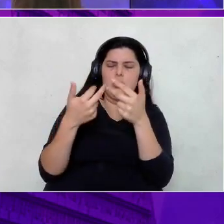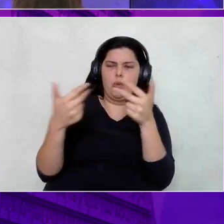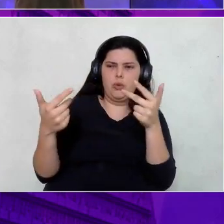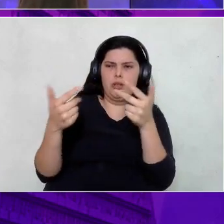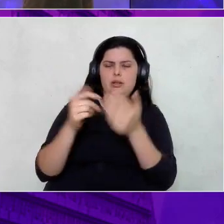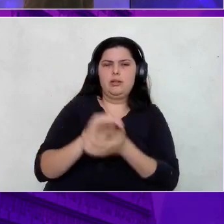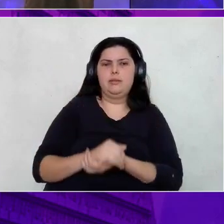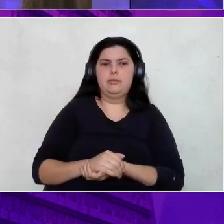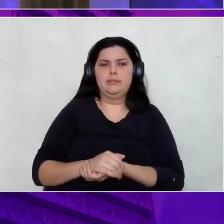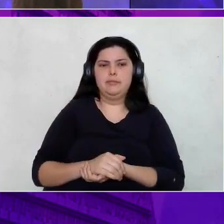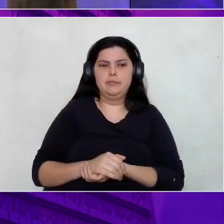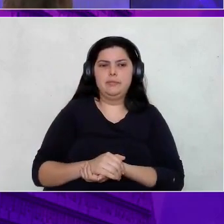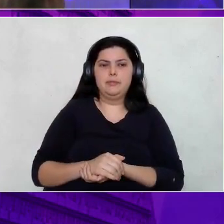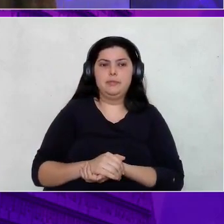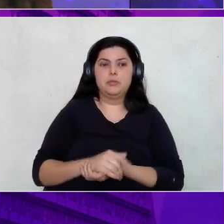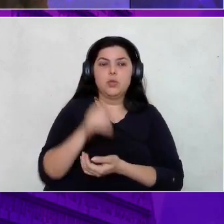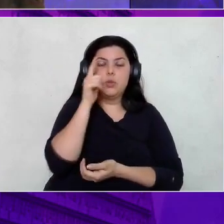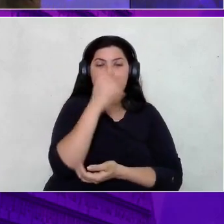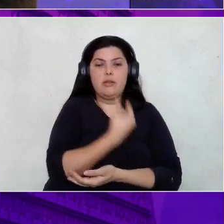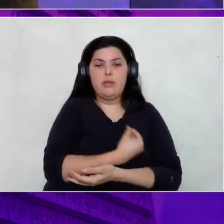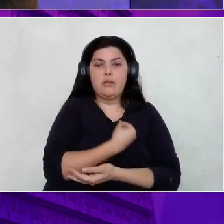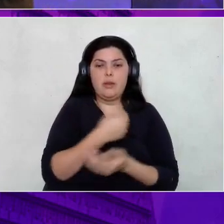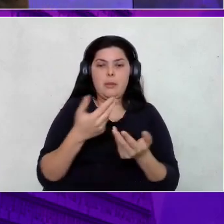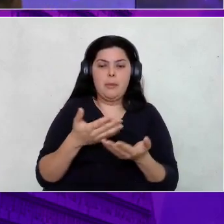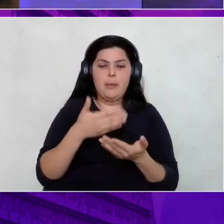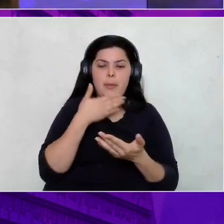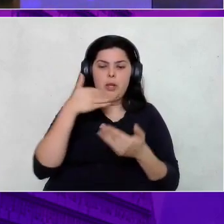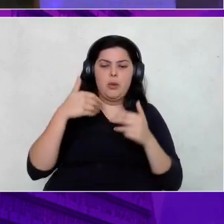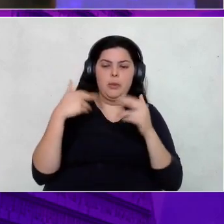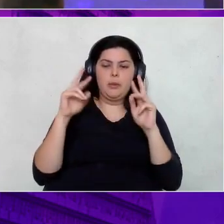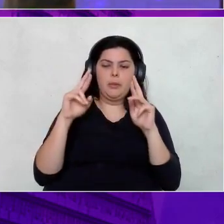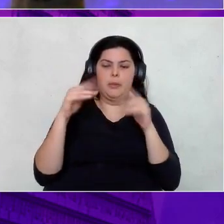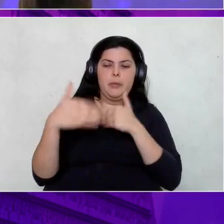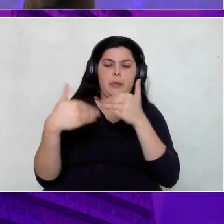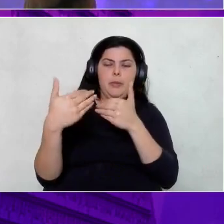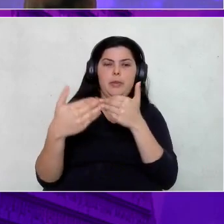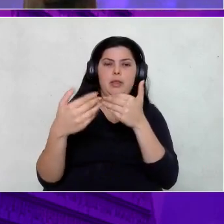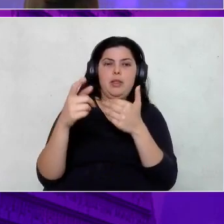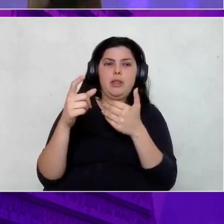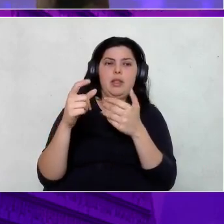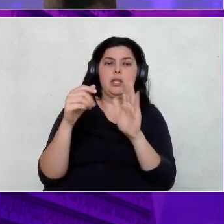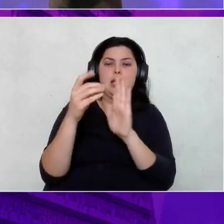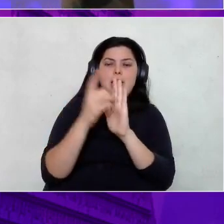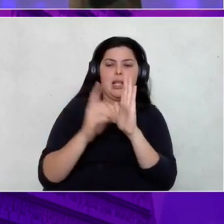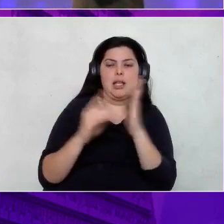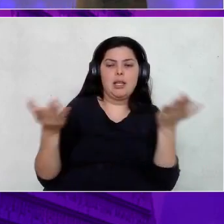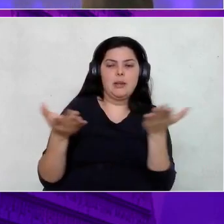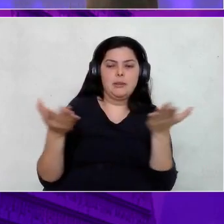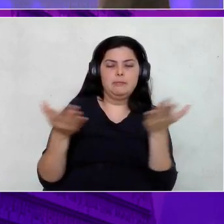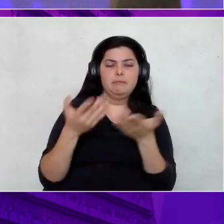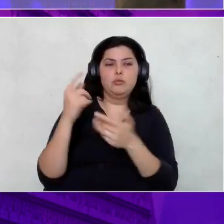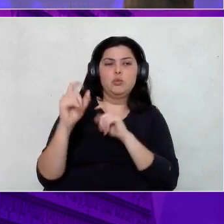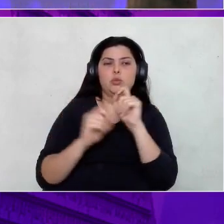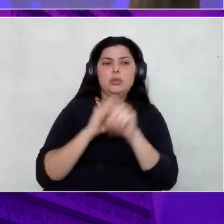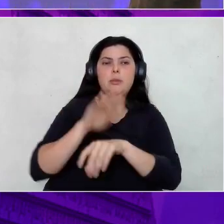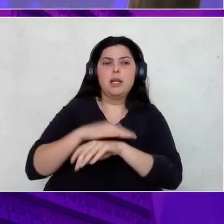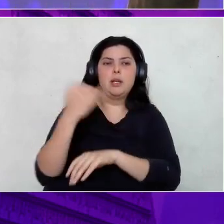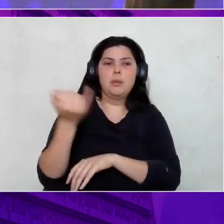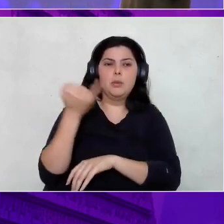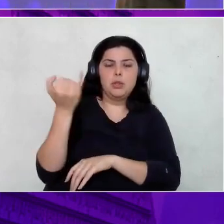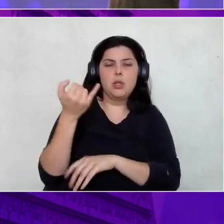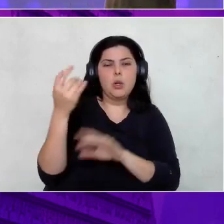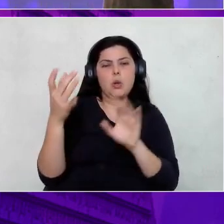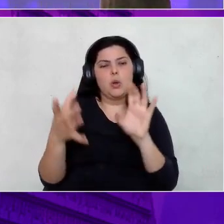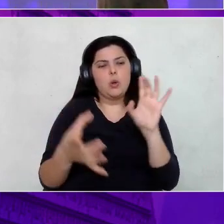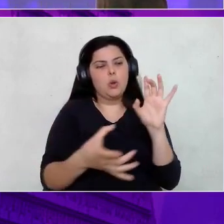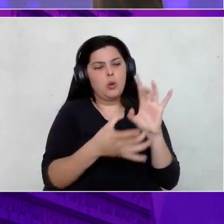para sobreviver e prosperar nessa década, justamente uma das coisas mais importantes que precisa ter é essa conexão, ser